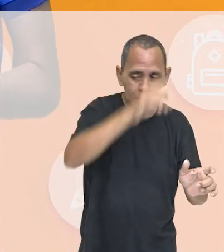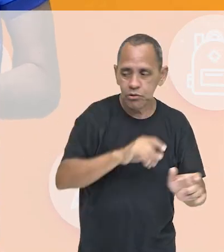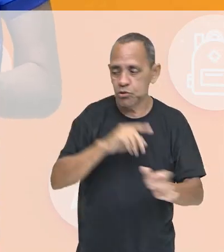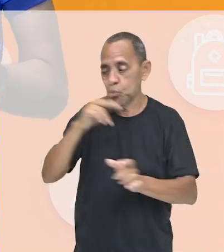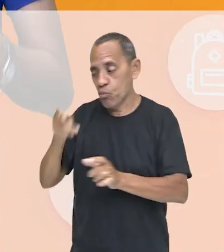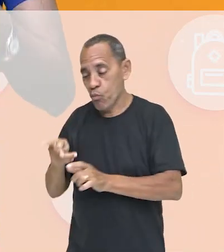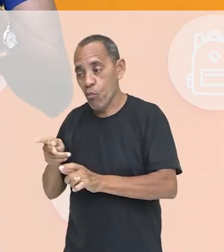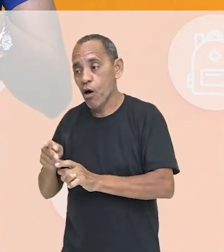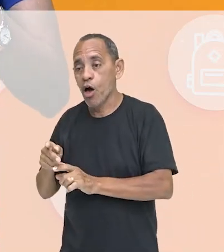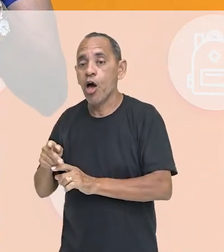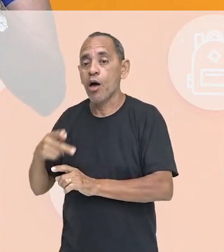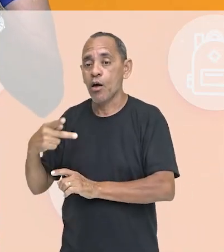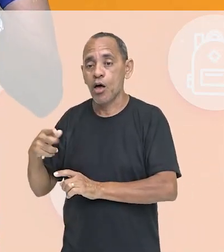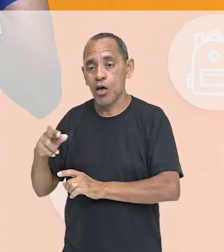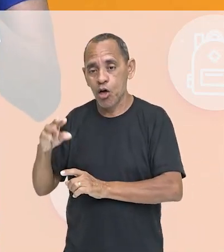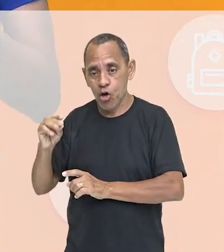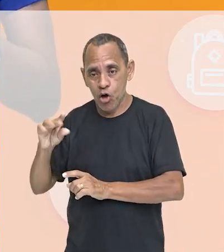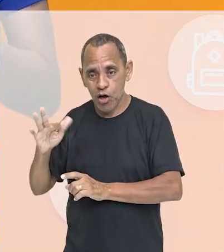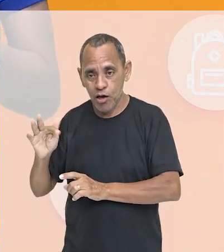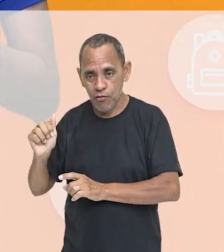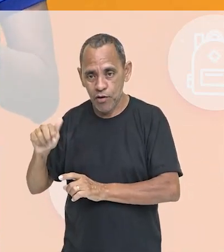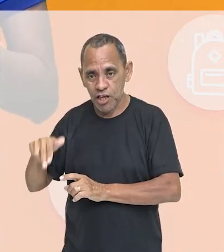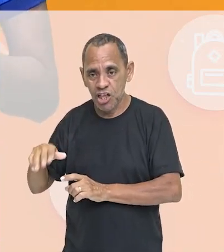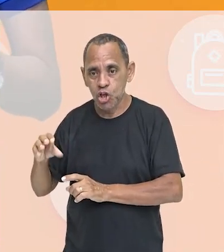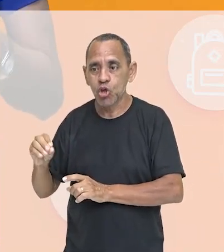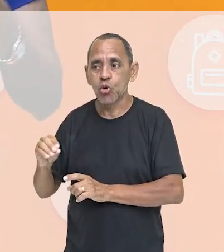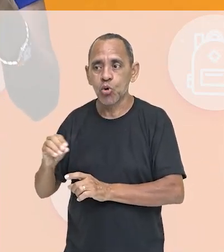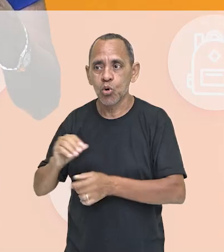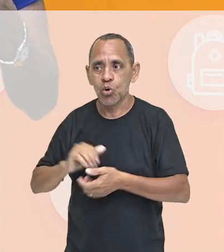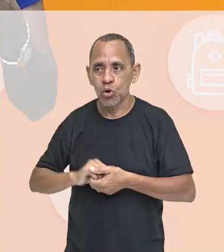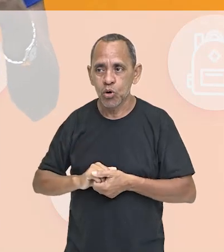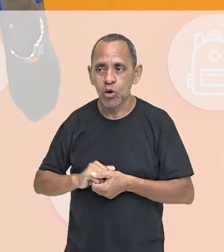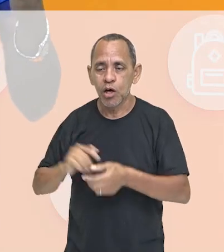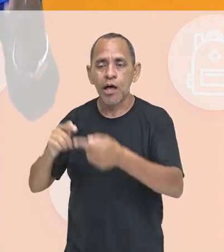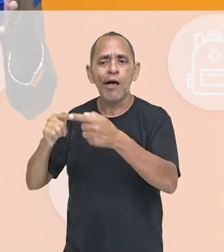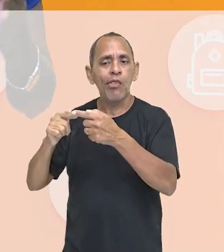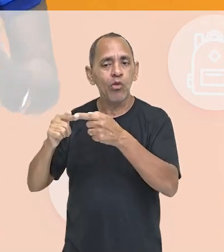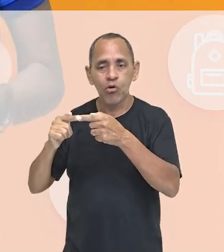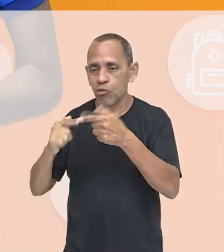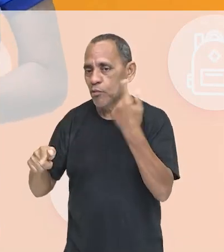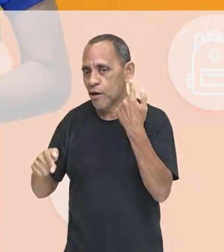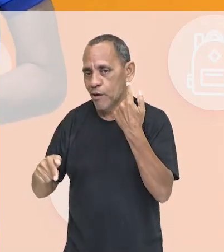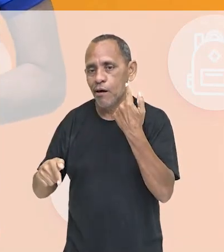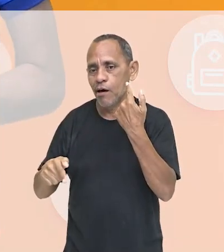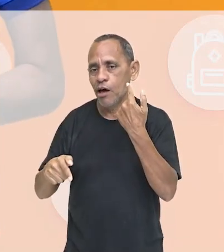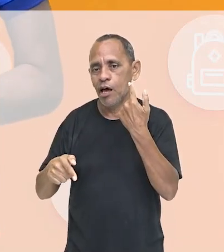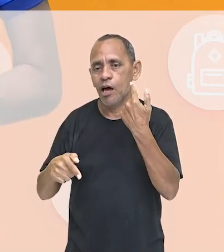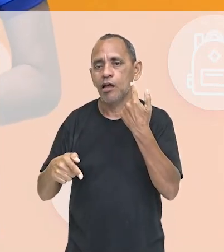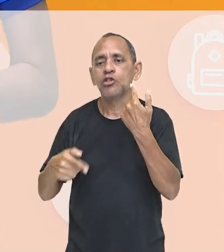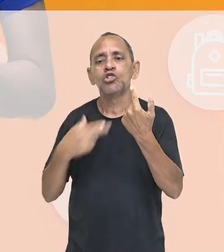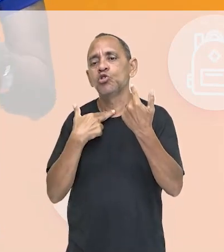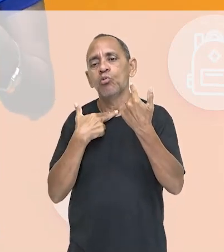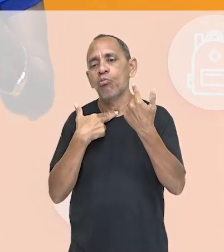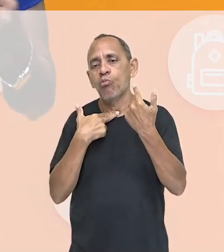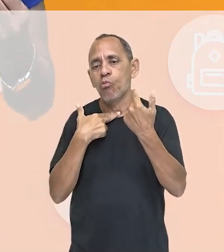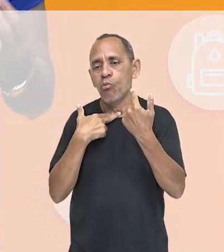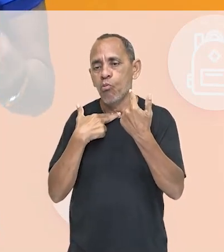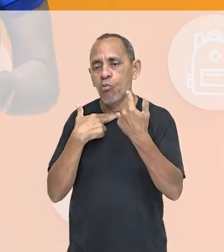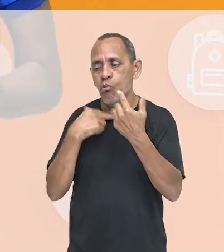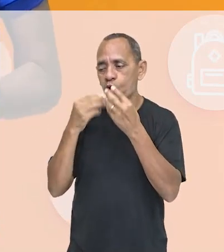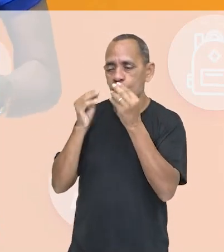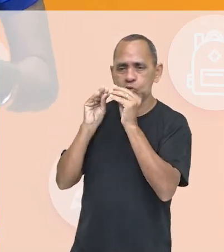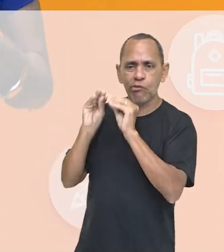para entendermos que, embora estejam juntos, não pode se desprezar a relação que existe para